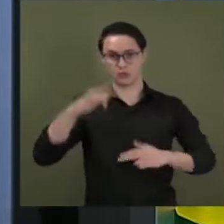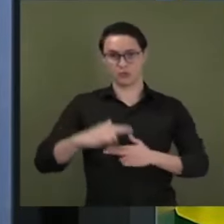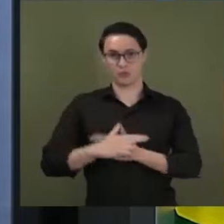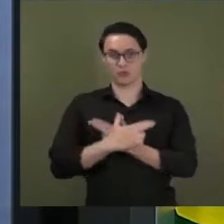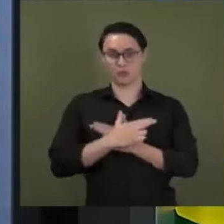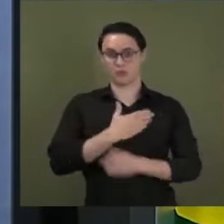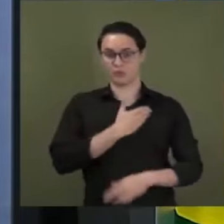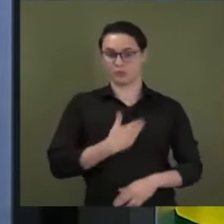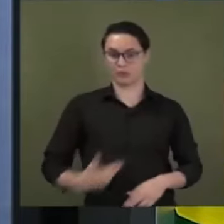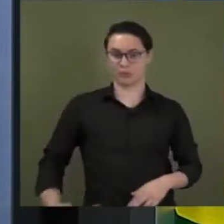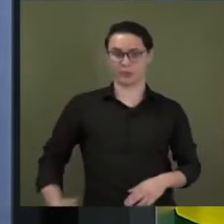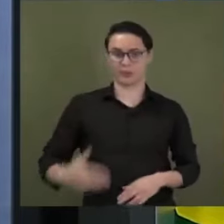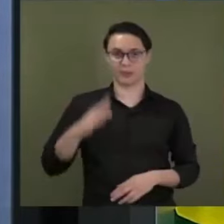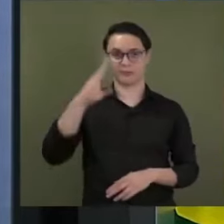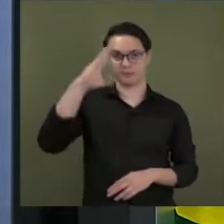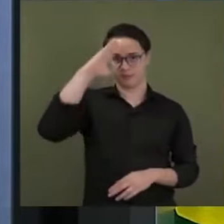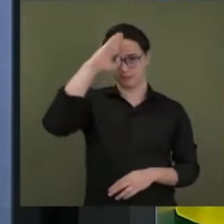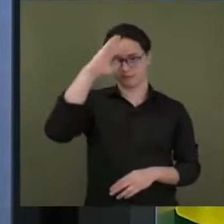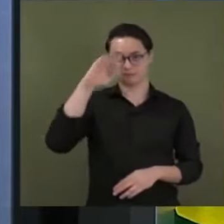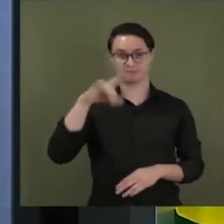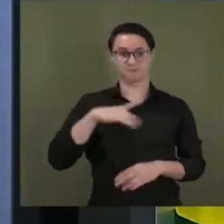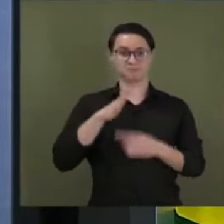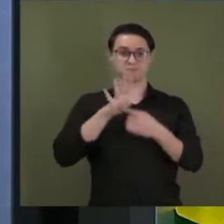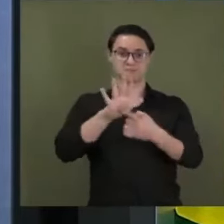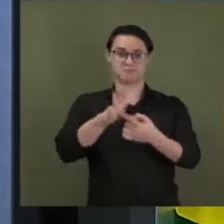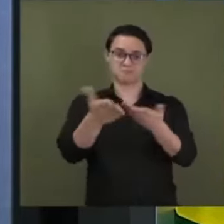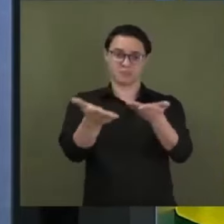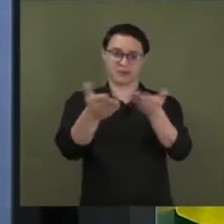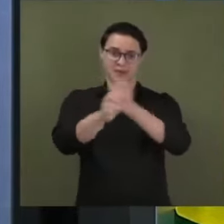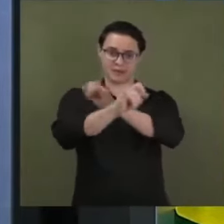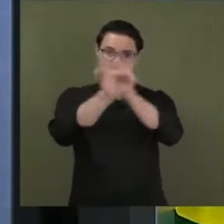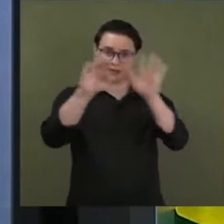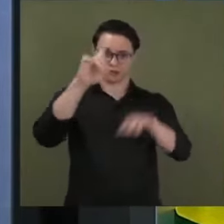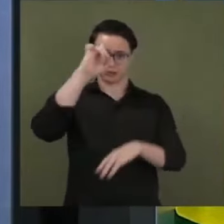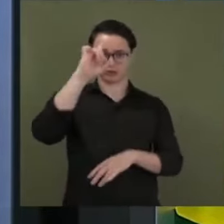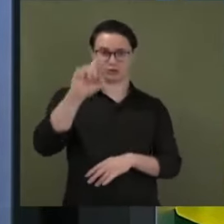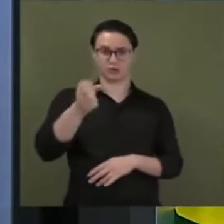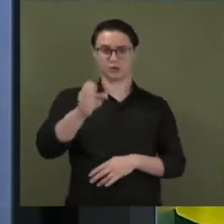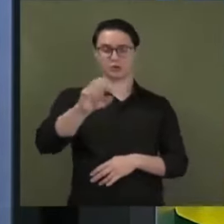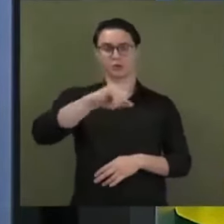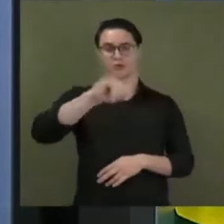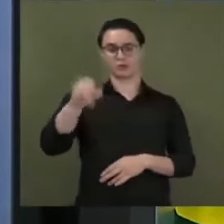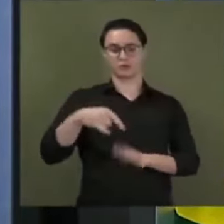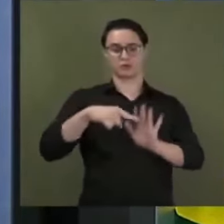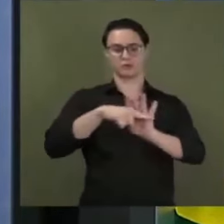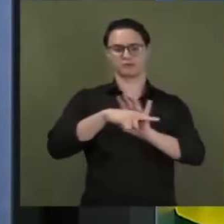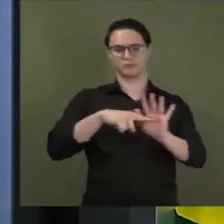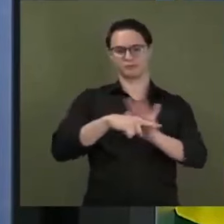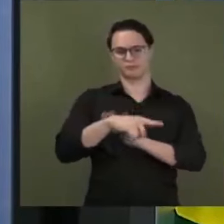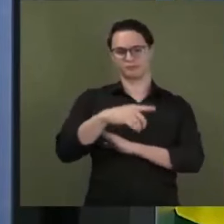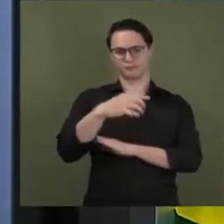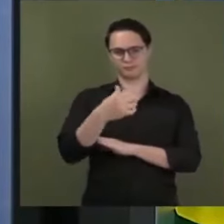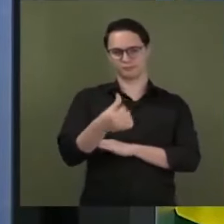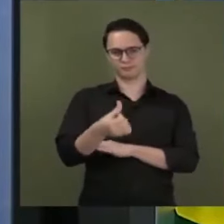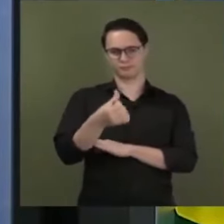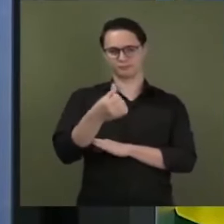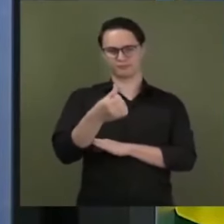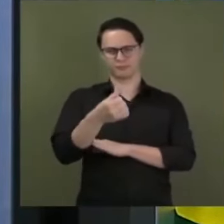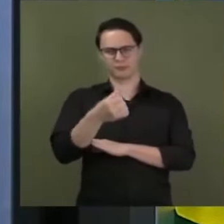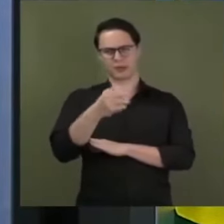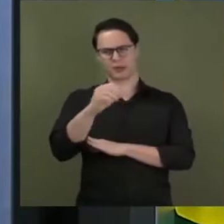bolsonaro e com 8 de janeiro está aí tanto é que agora passam a ser instigados 60 e tantos